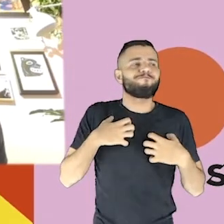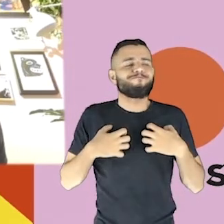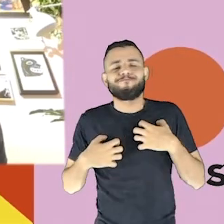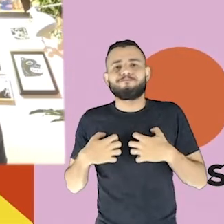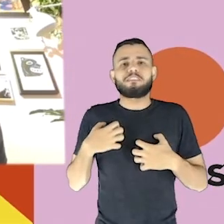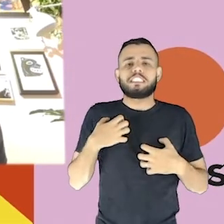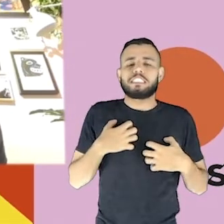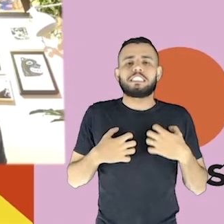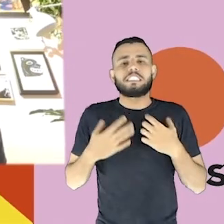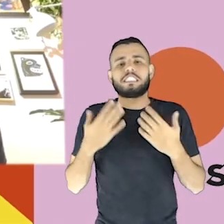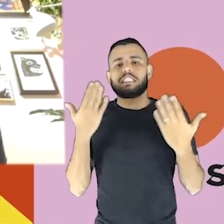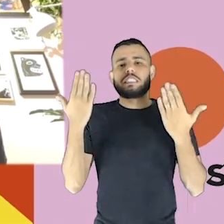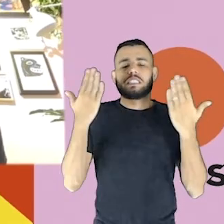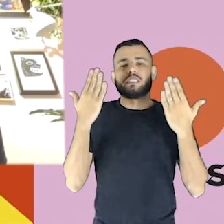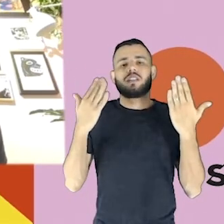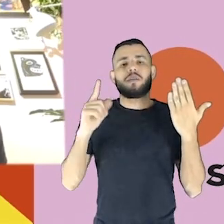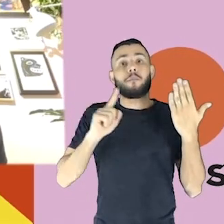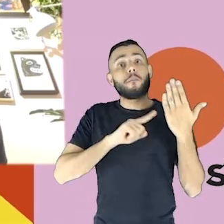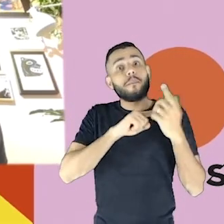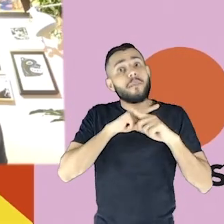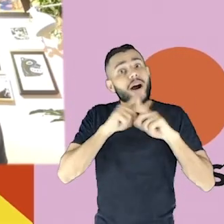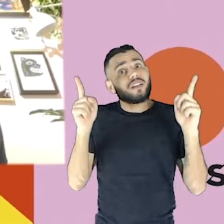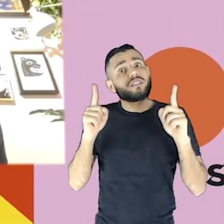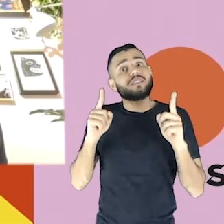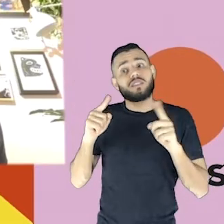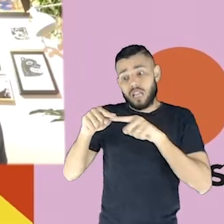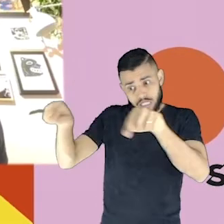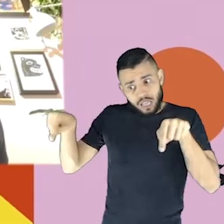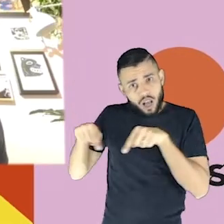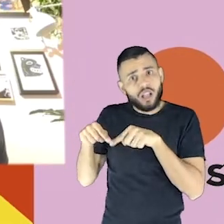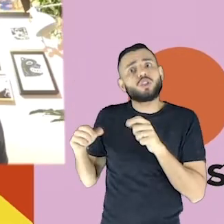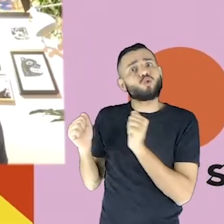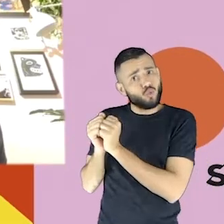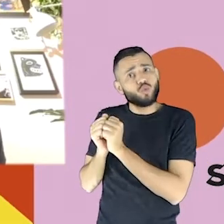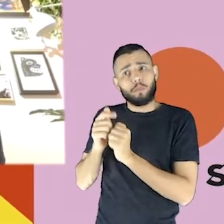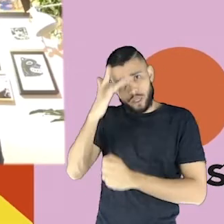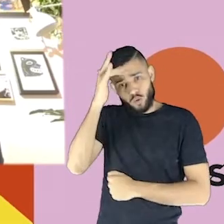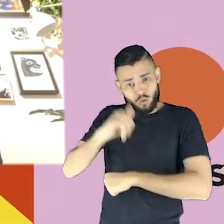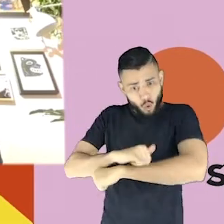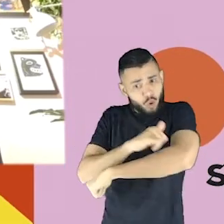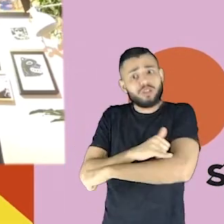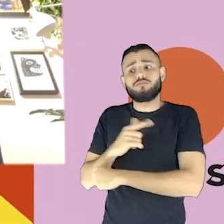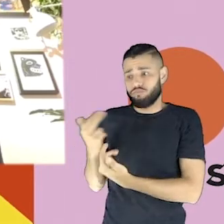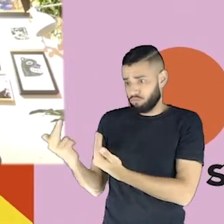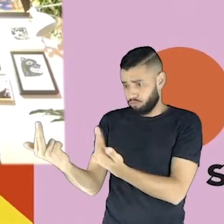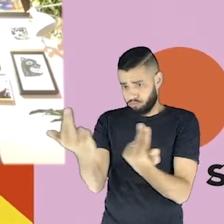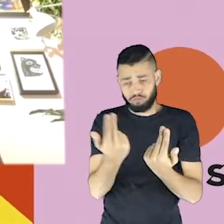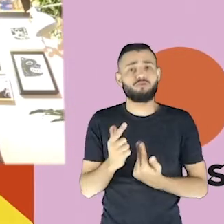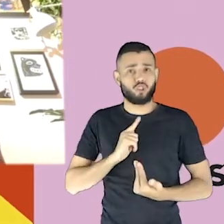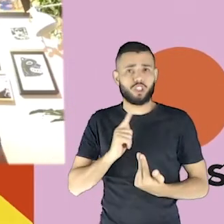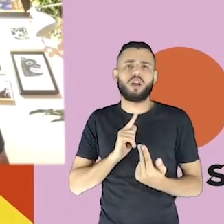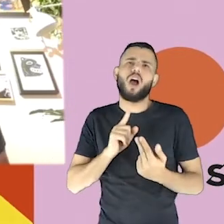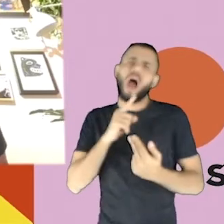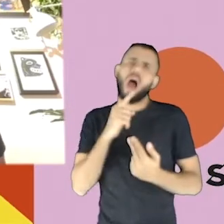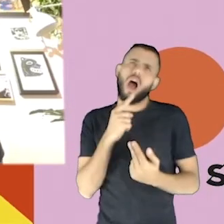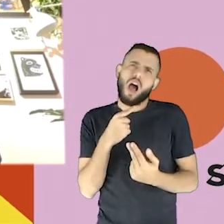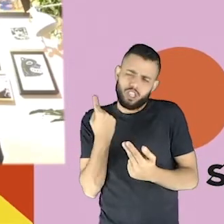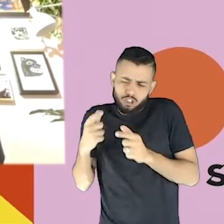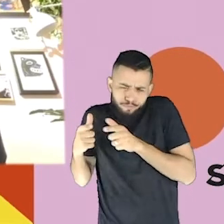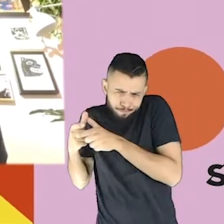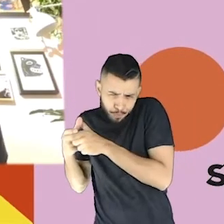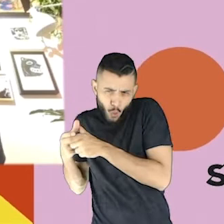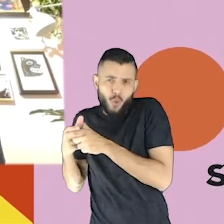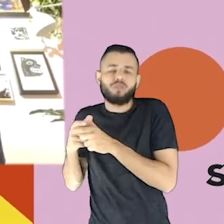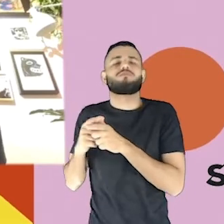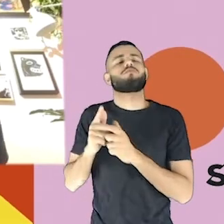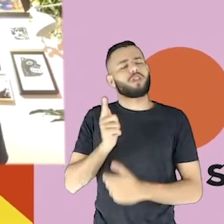aula eu fui com muito receio, e para minha surpresa tinham outras pessoas gordas que estavam fazendo a formação também, a graduação também. Não era, a gente era bem minoria, mas